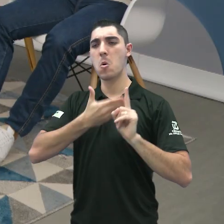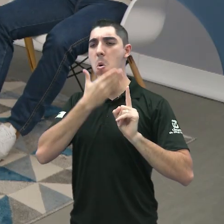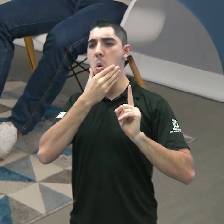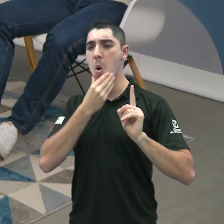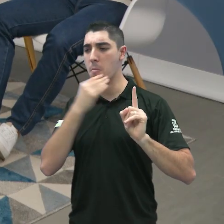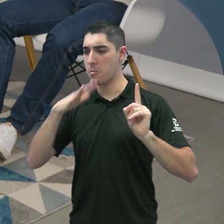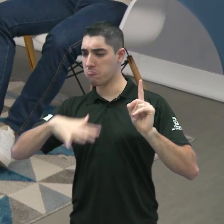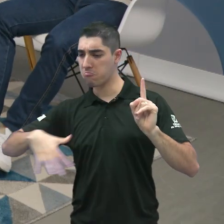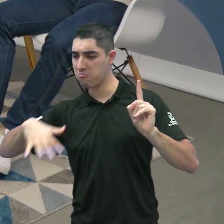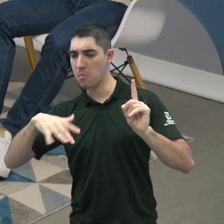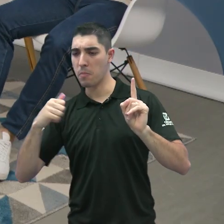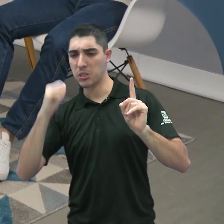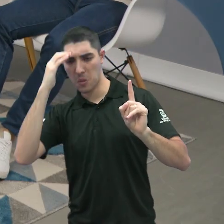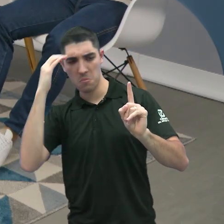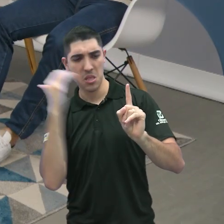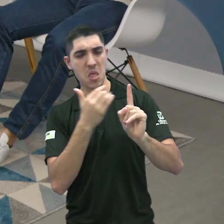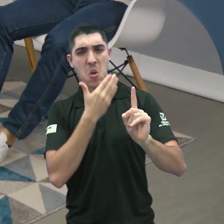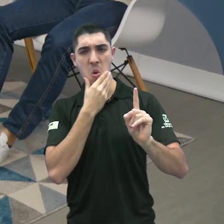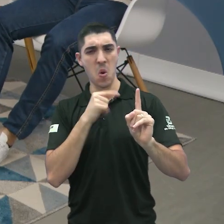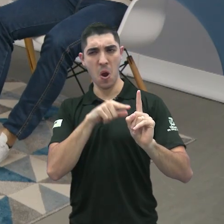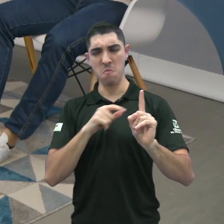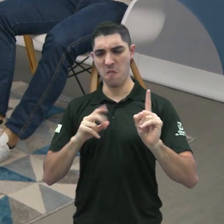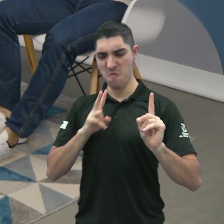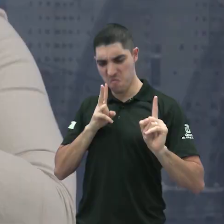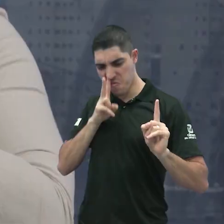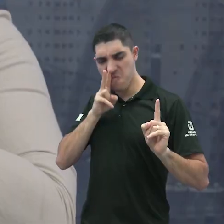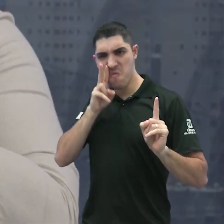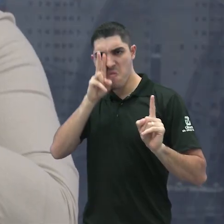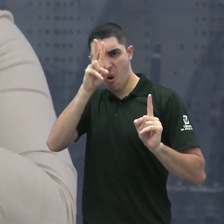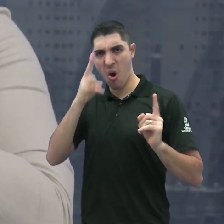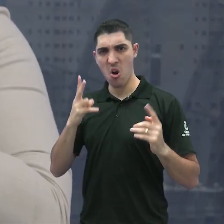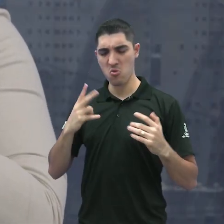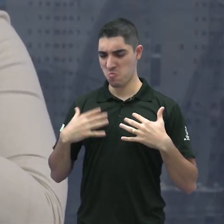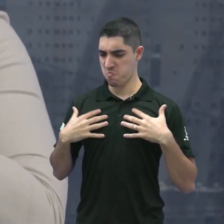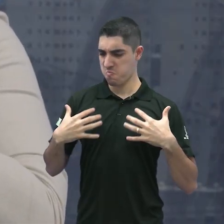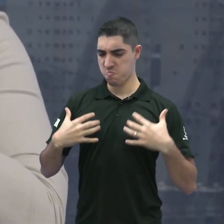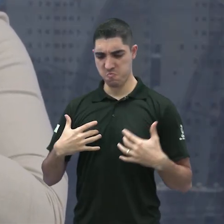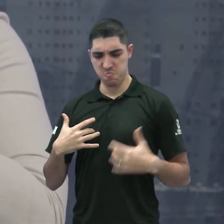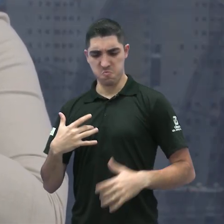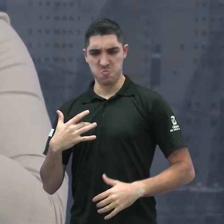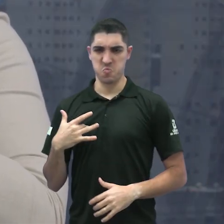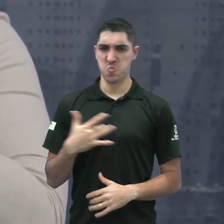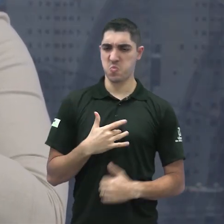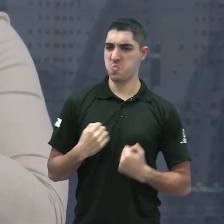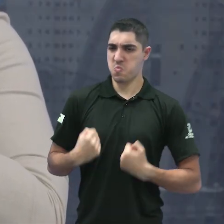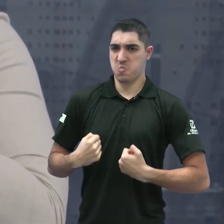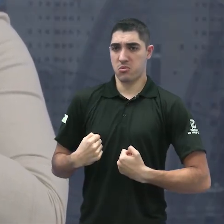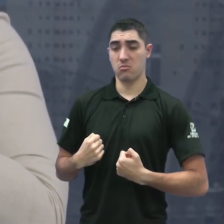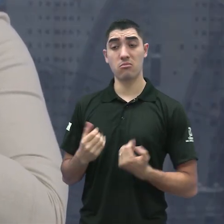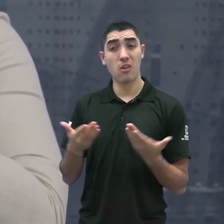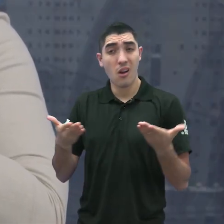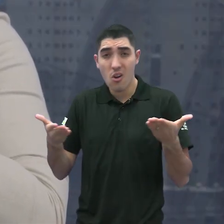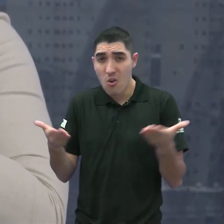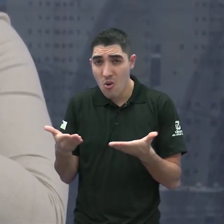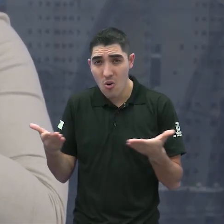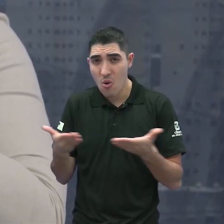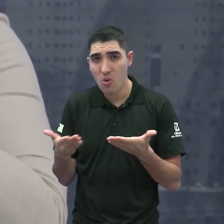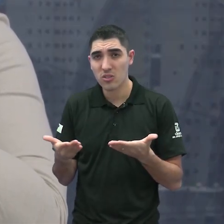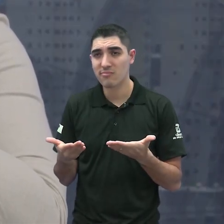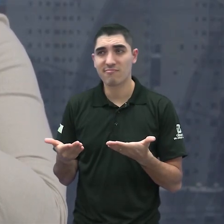homem que tem que ser reprimido, forte fisicamente, é um modelo que hoje em dia já não há mais